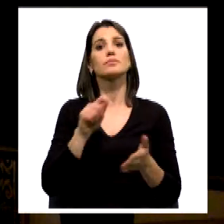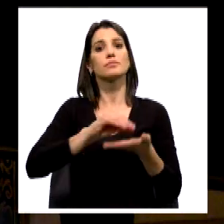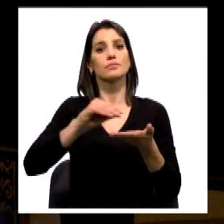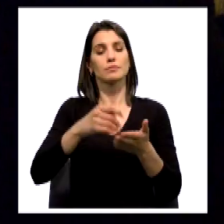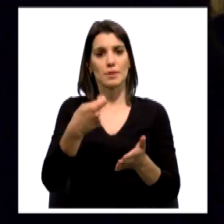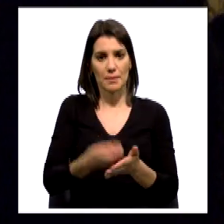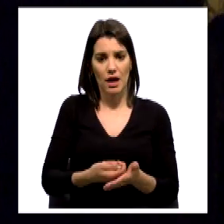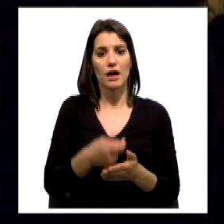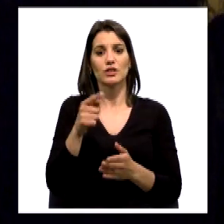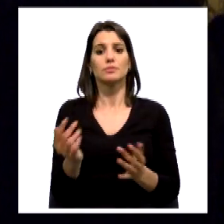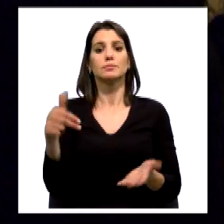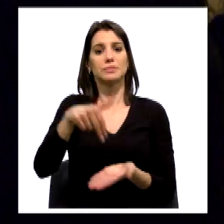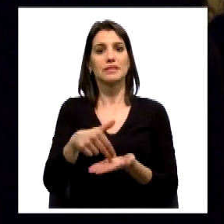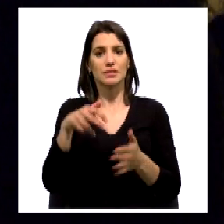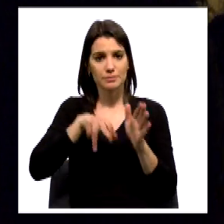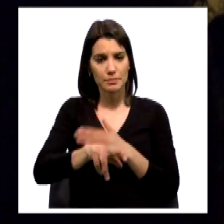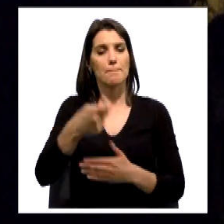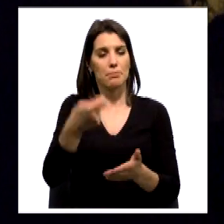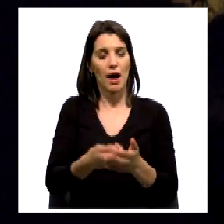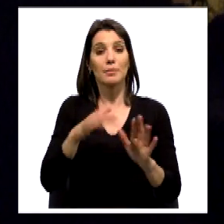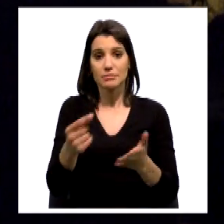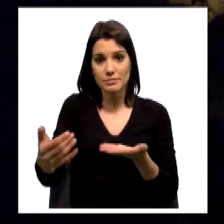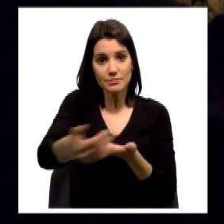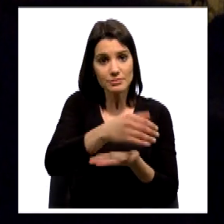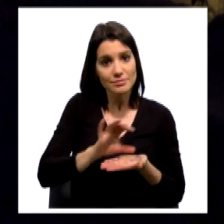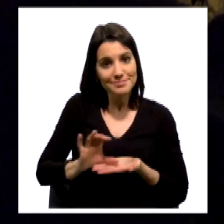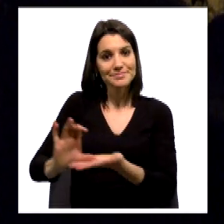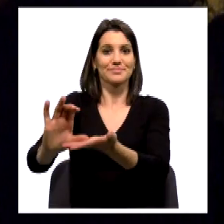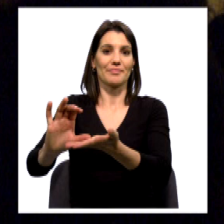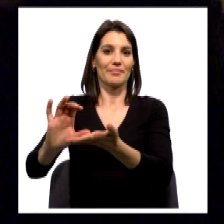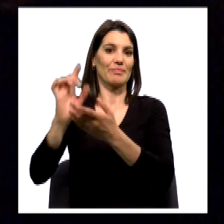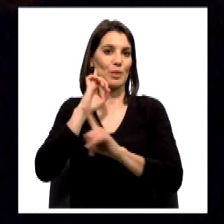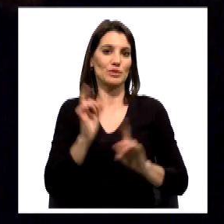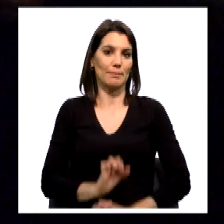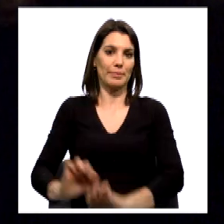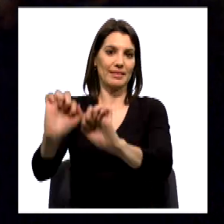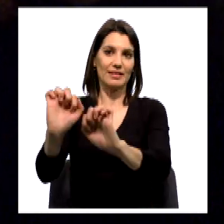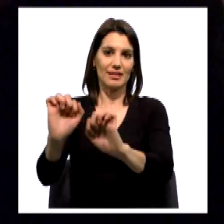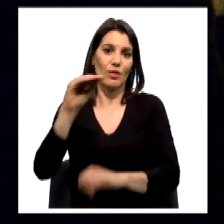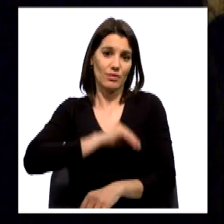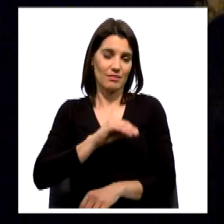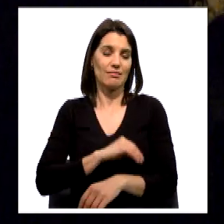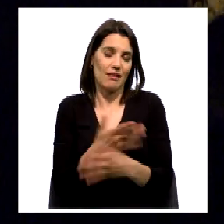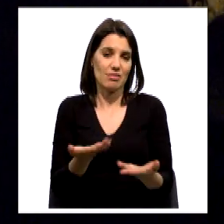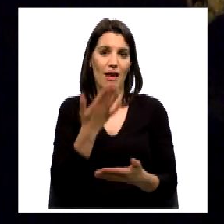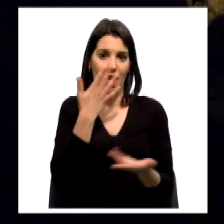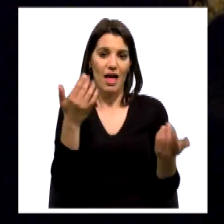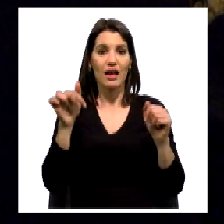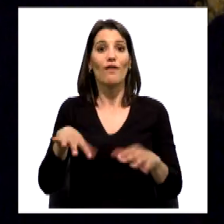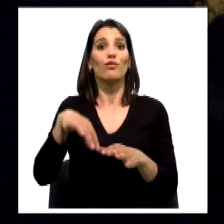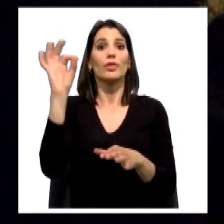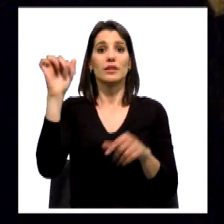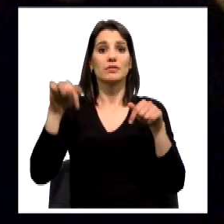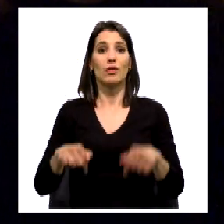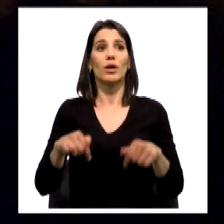As inscrições são pagas, a presença nos concertos são pagas, mas esse dinheiro vai direitinho para os músicos. Ou seja, digamos